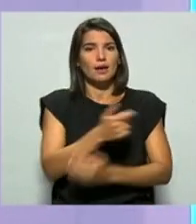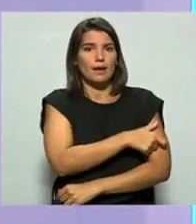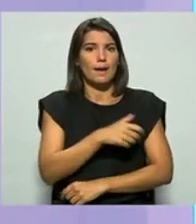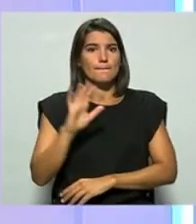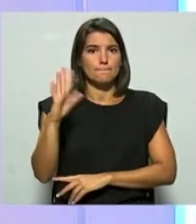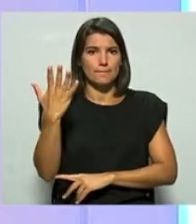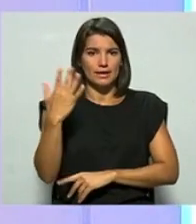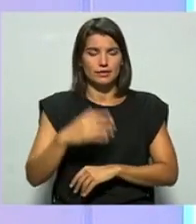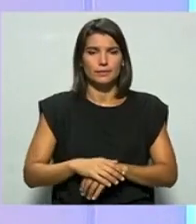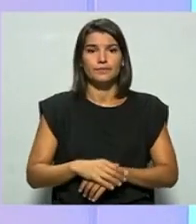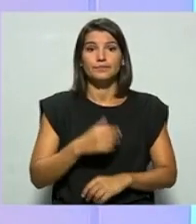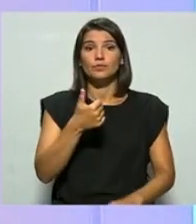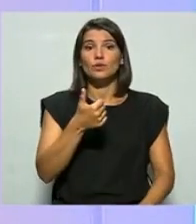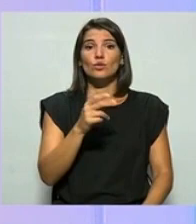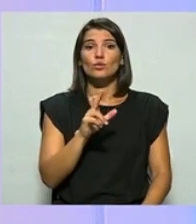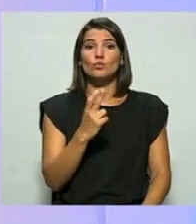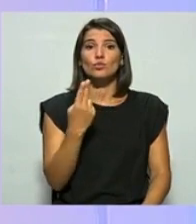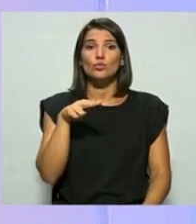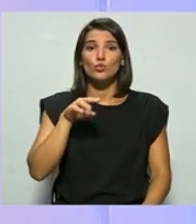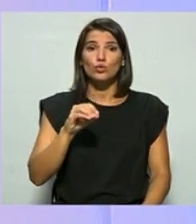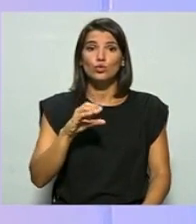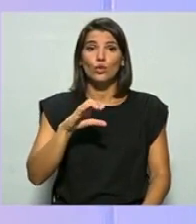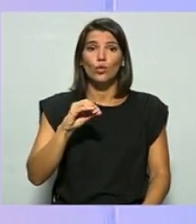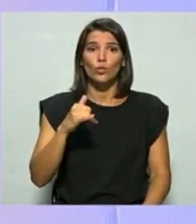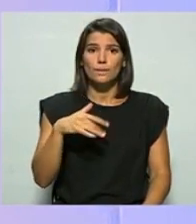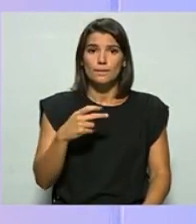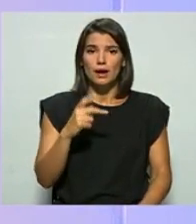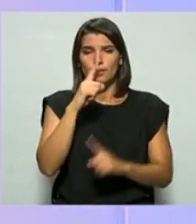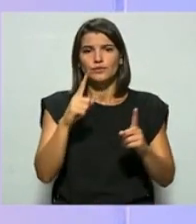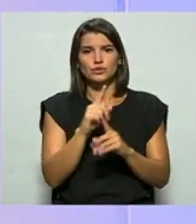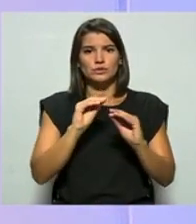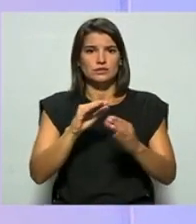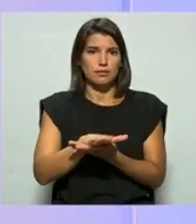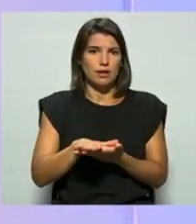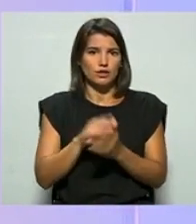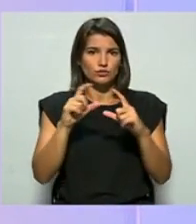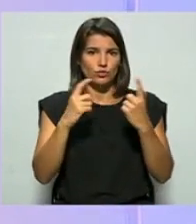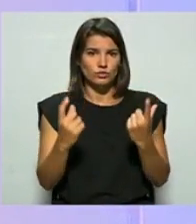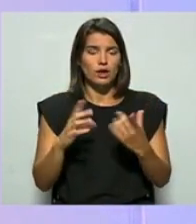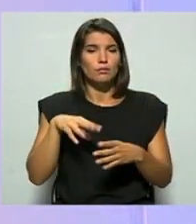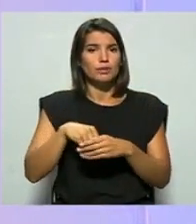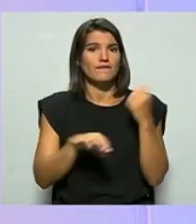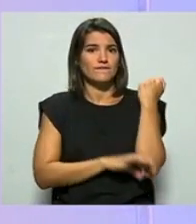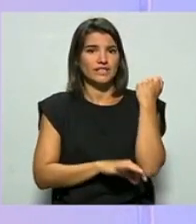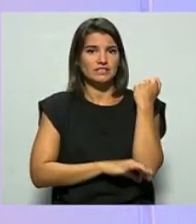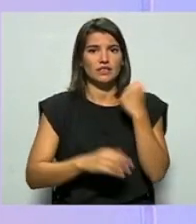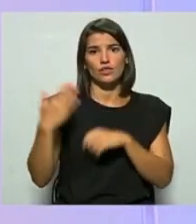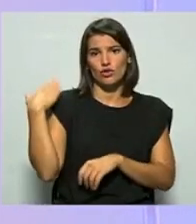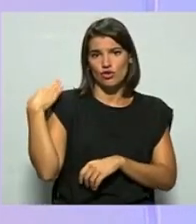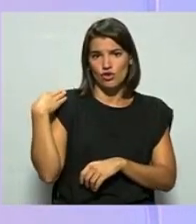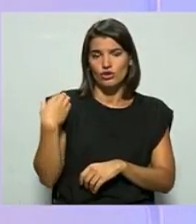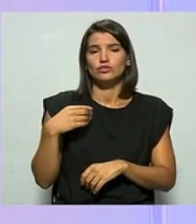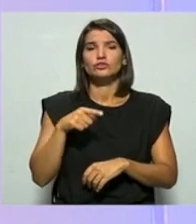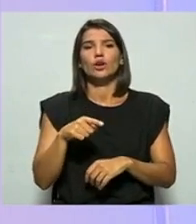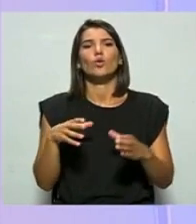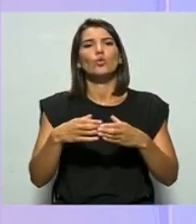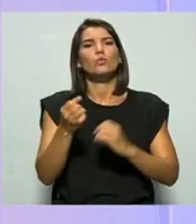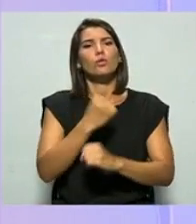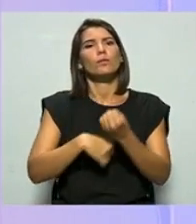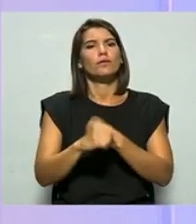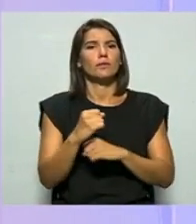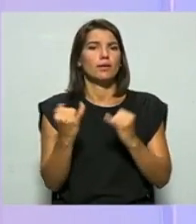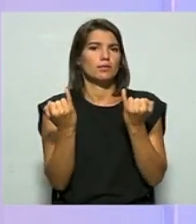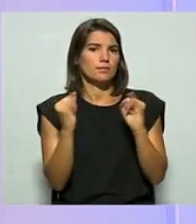Bruno Coimbra professor do ensino básico e secundário integrou a Assembleia de Freguesia da Costa de Caparica por um movimento